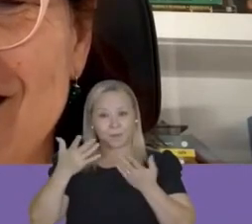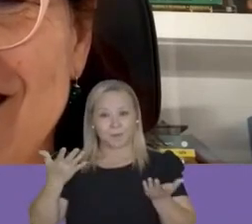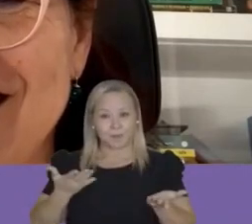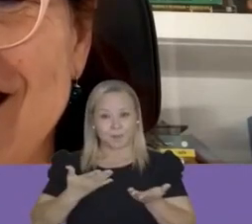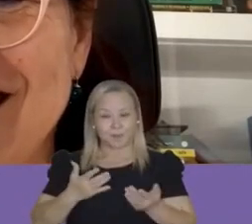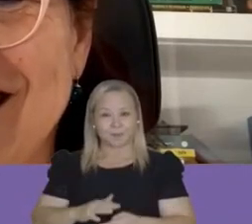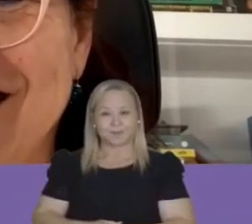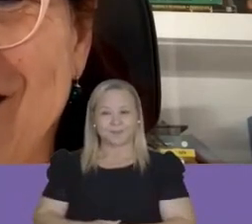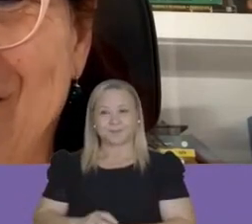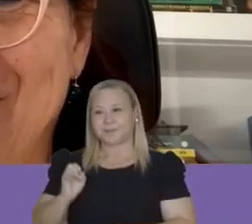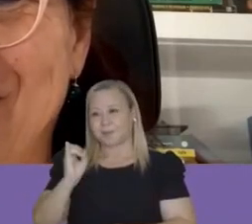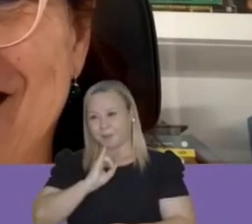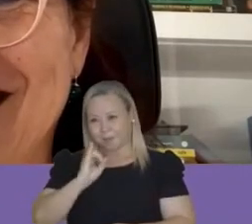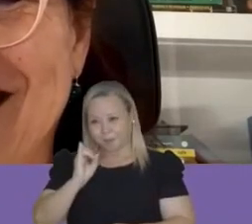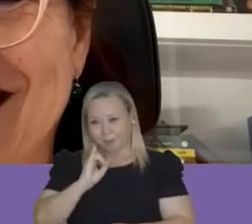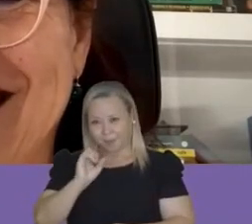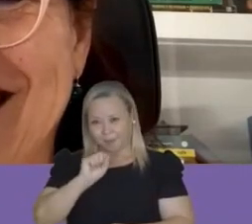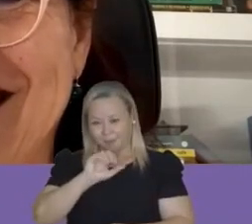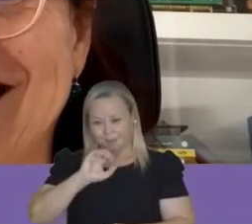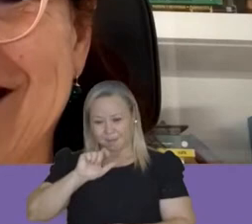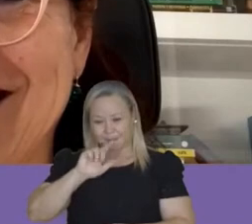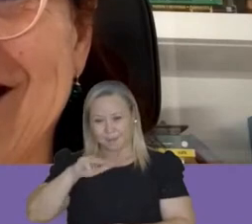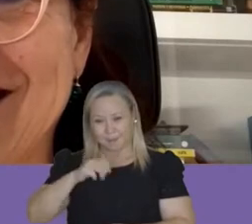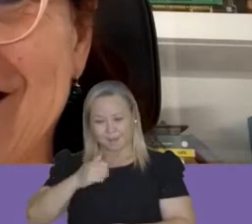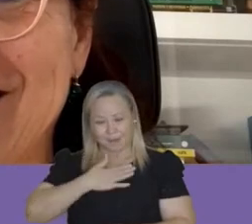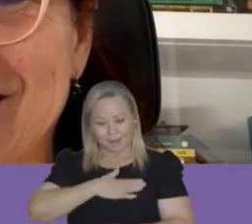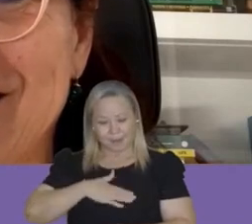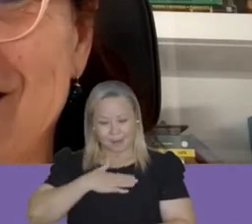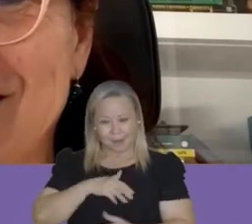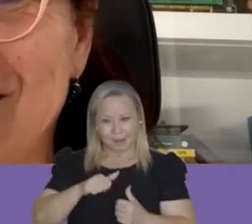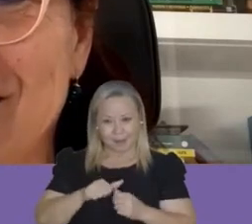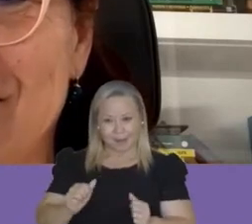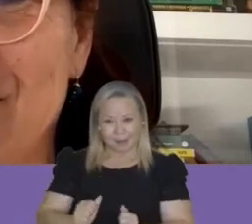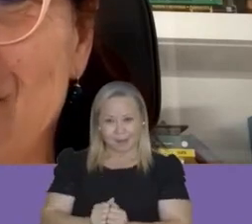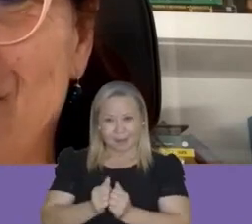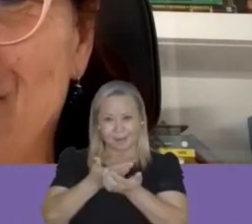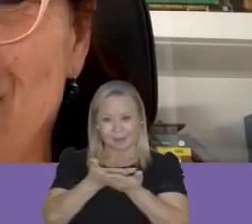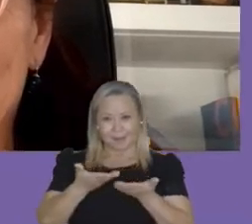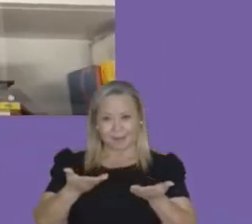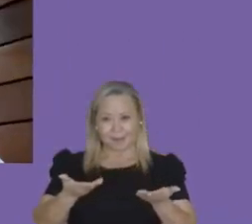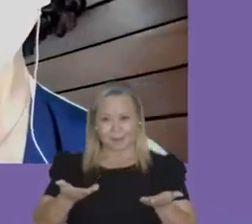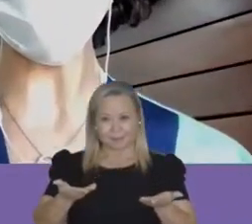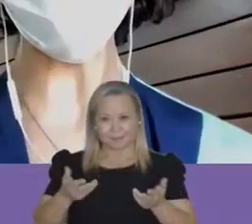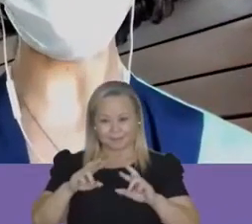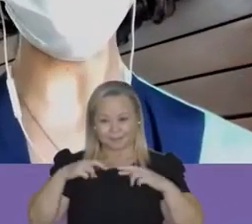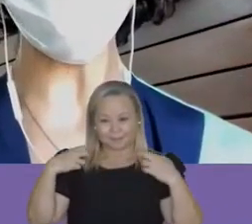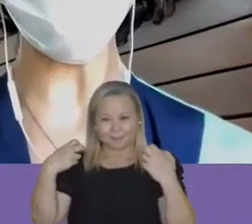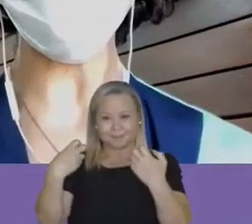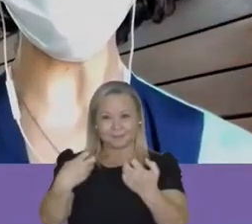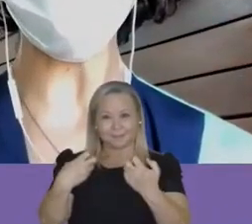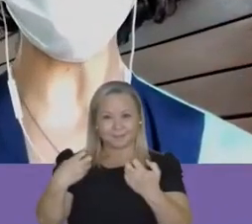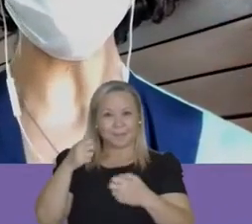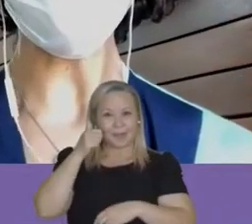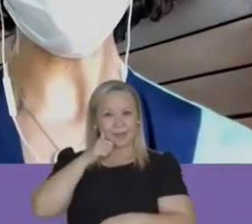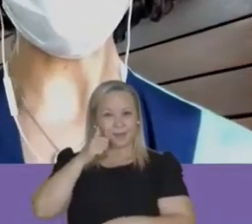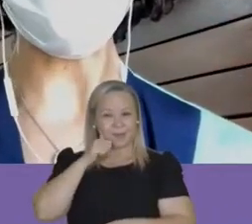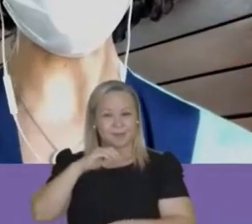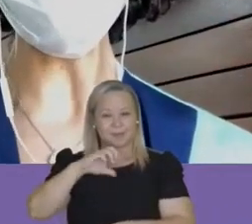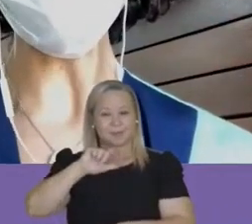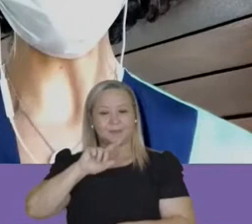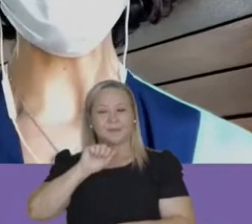Oi, Selma. Prazer em estar contigo nessa roda maravilhosa. Cláudia,